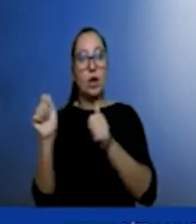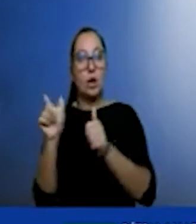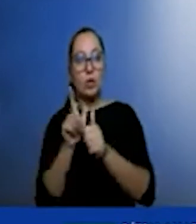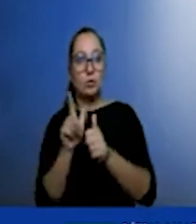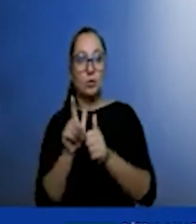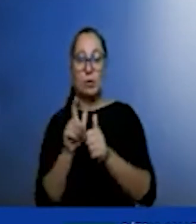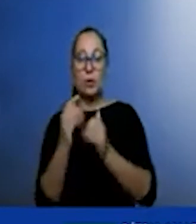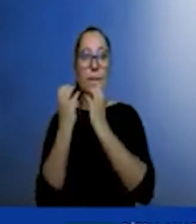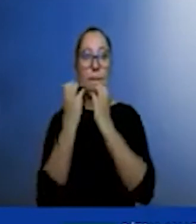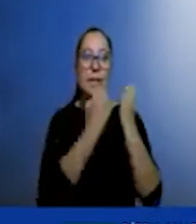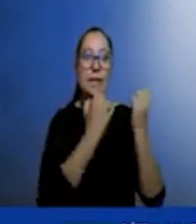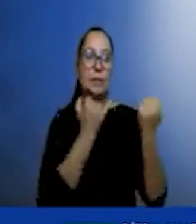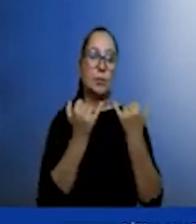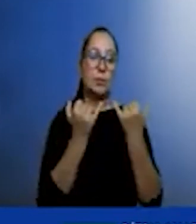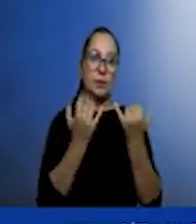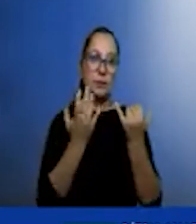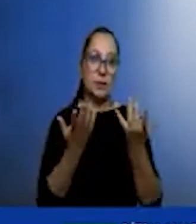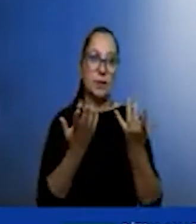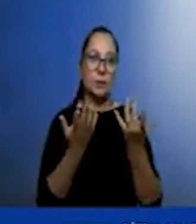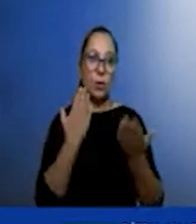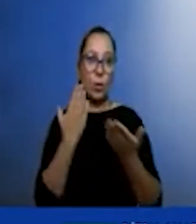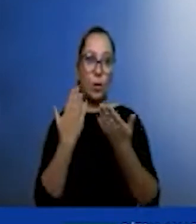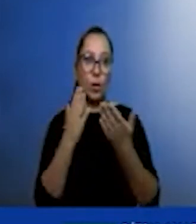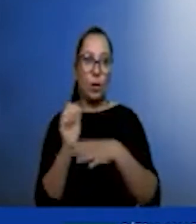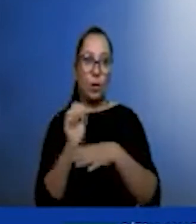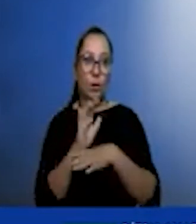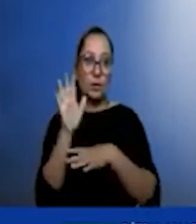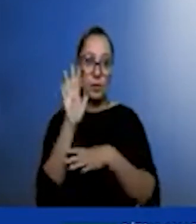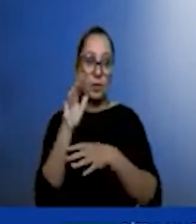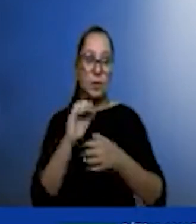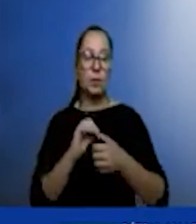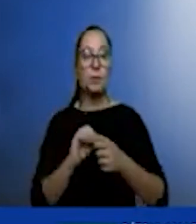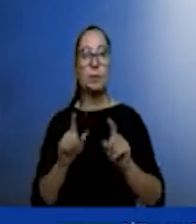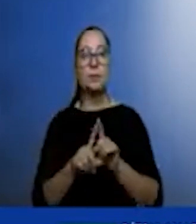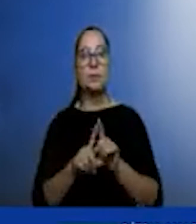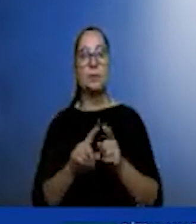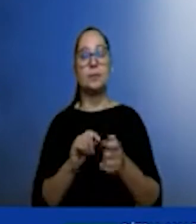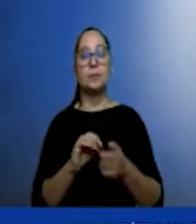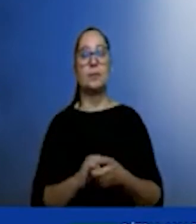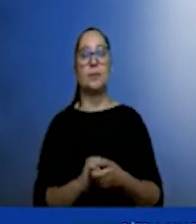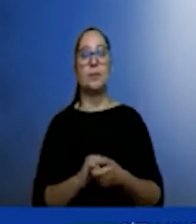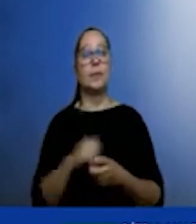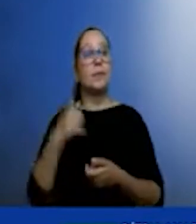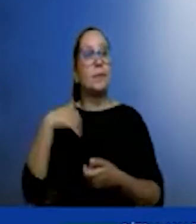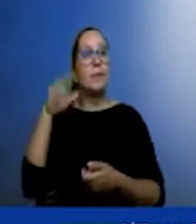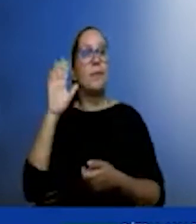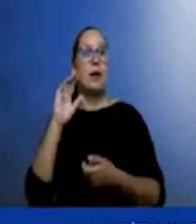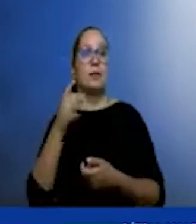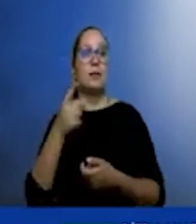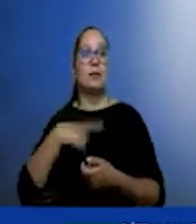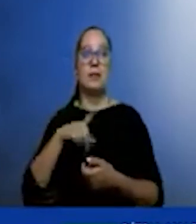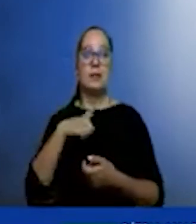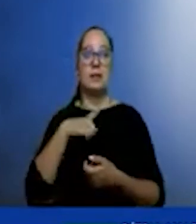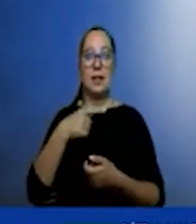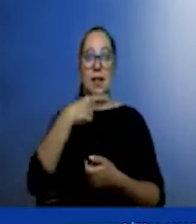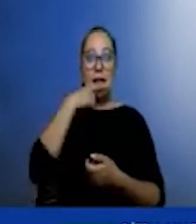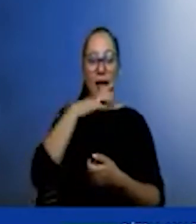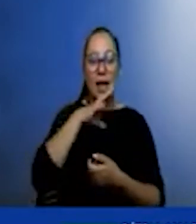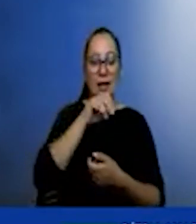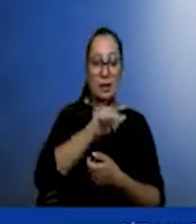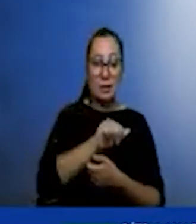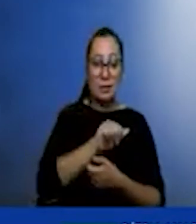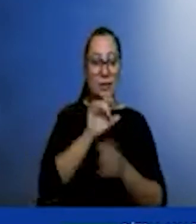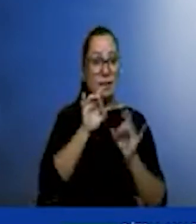exemplo, no que tange a emissões, né? Que torna... E é mais do que isso, quer dizer, acho que a gente tem na cana-de-açúcar especificamente